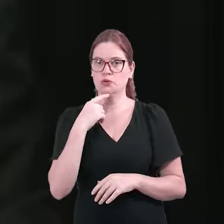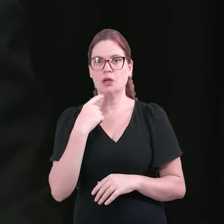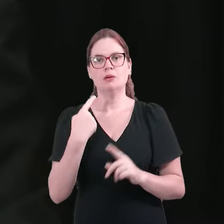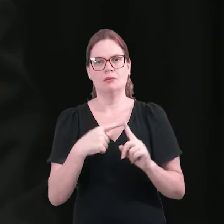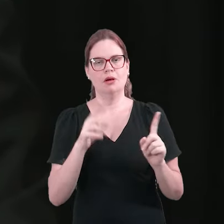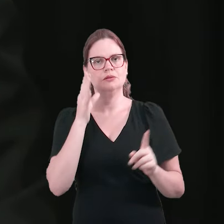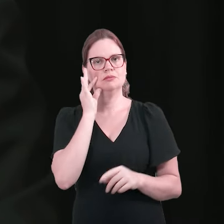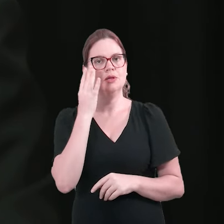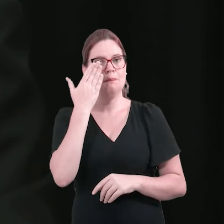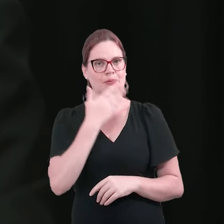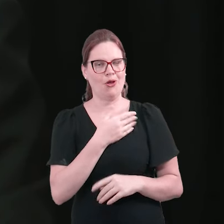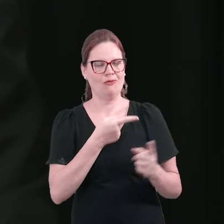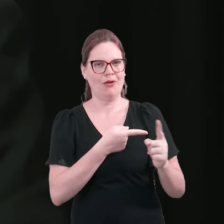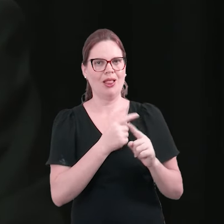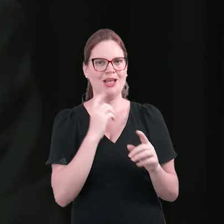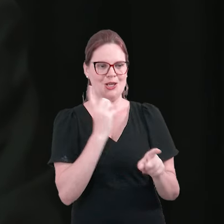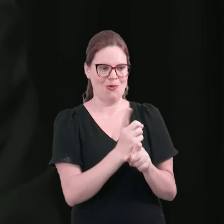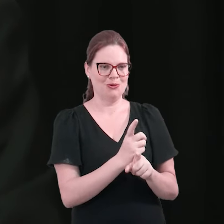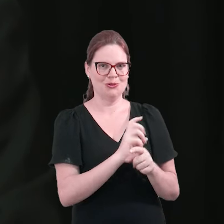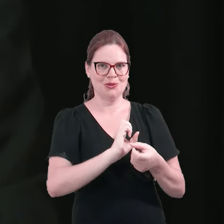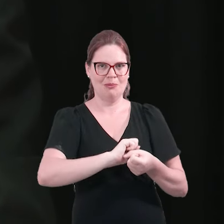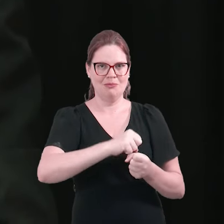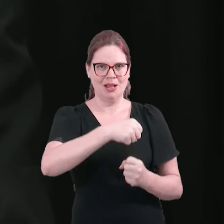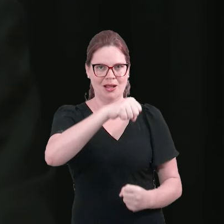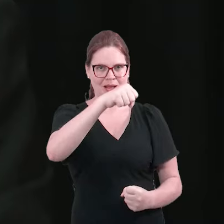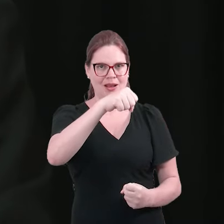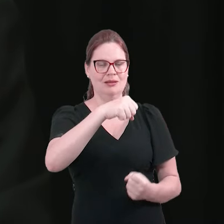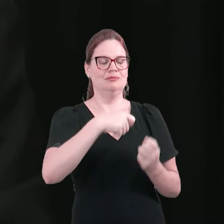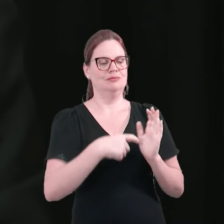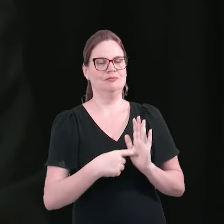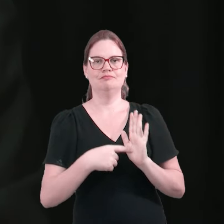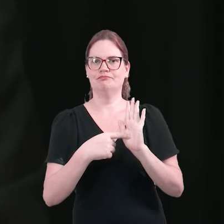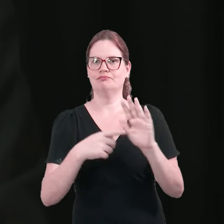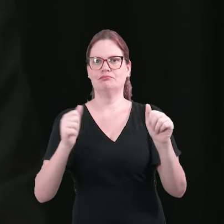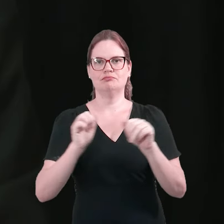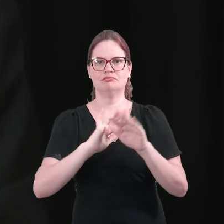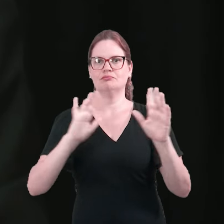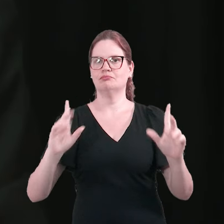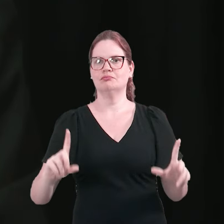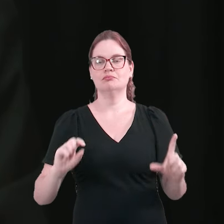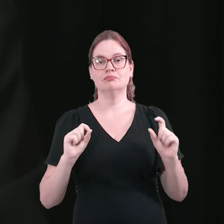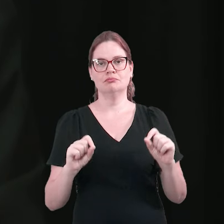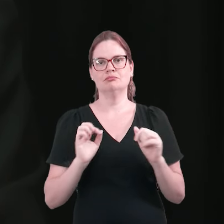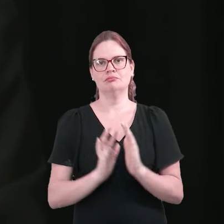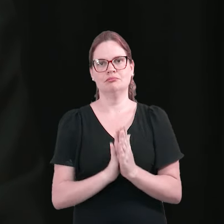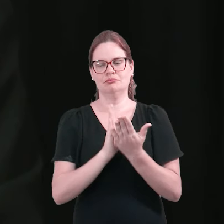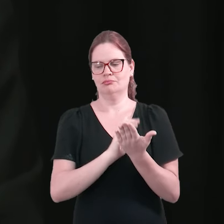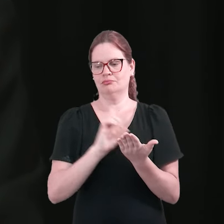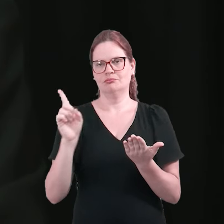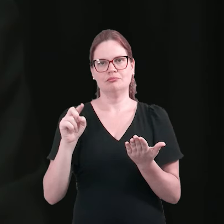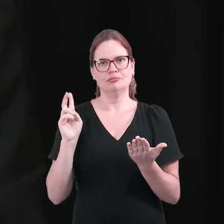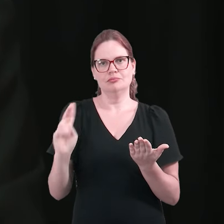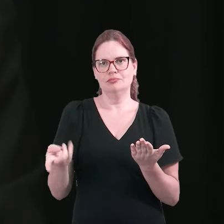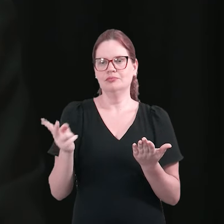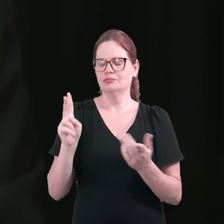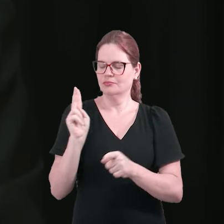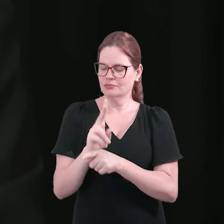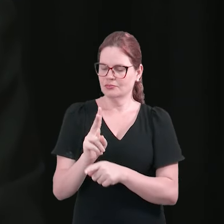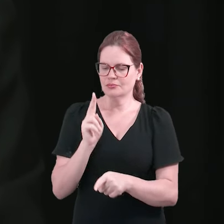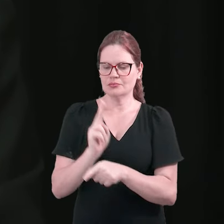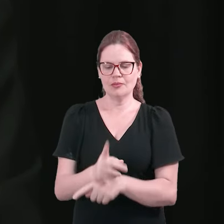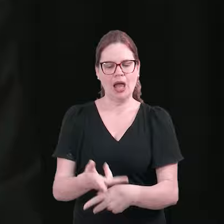comprovação científica desses achados, ela mostram categoricamente que a palavra de Deus ela